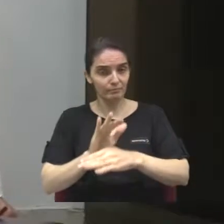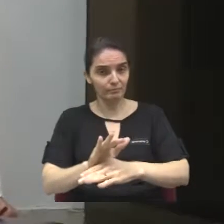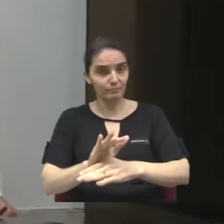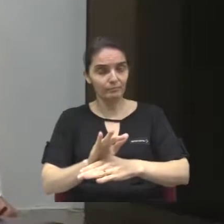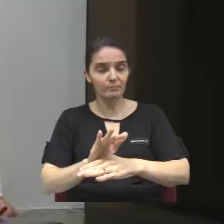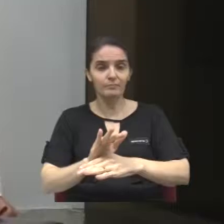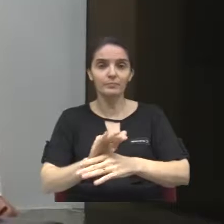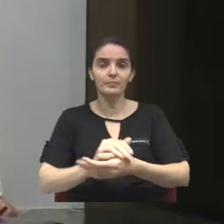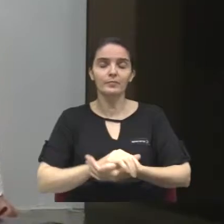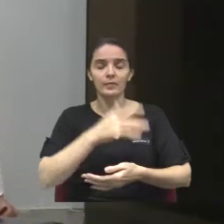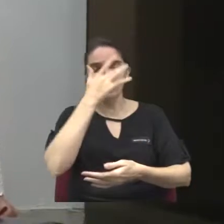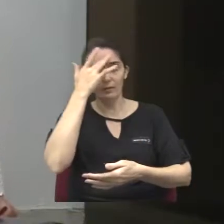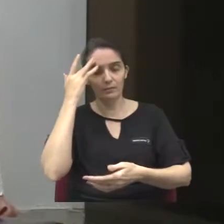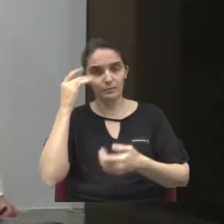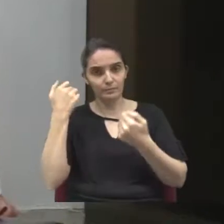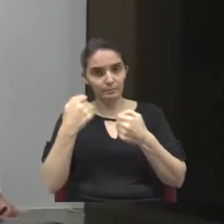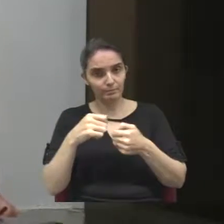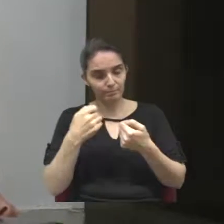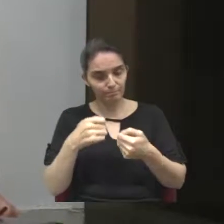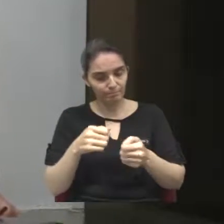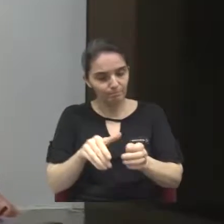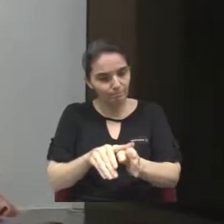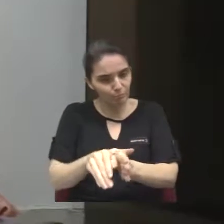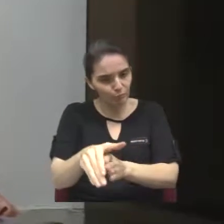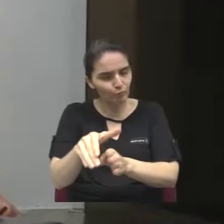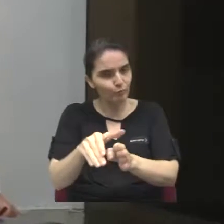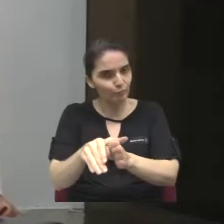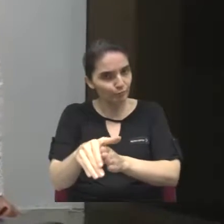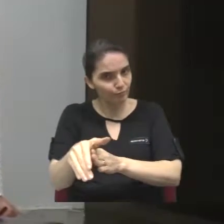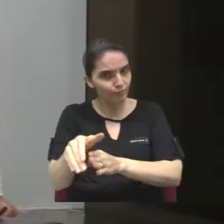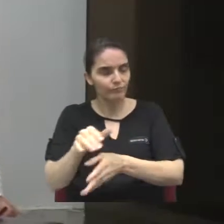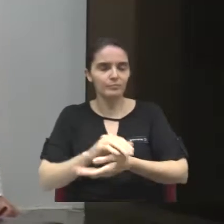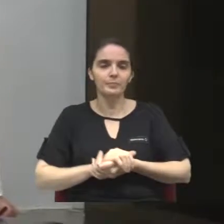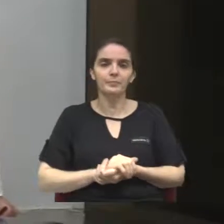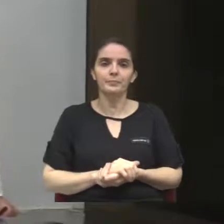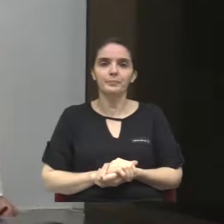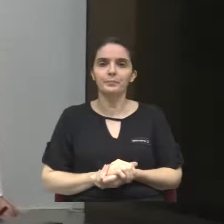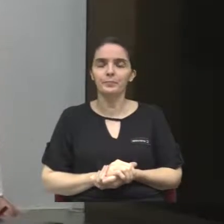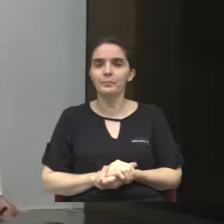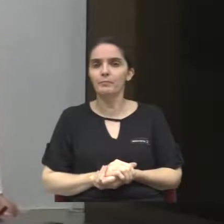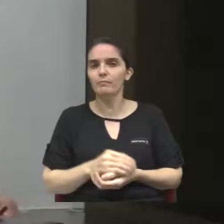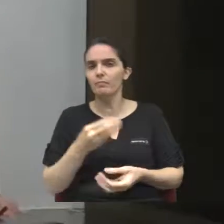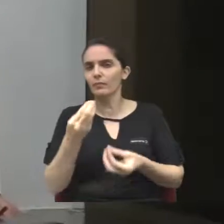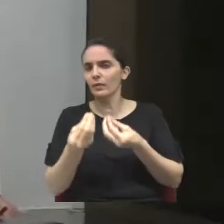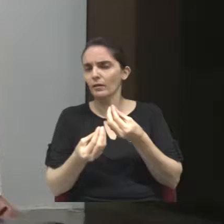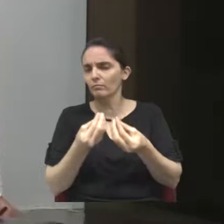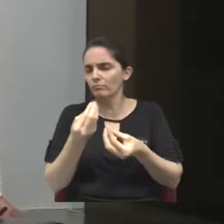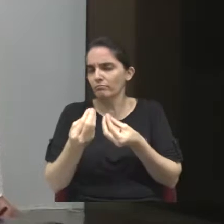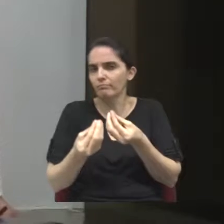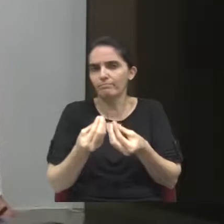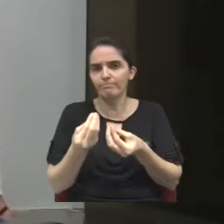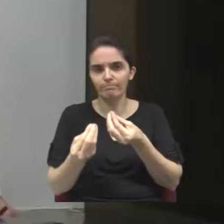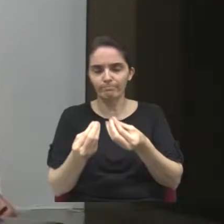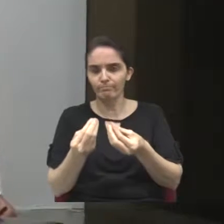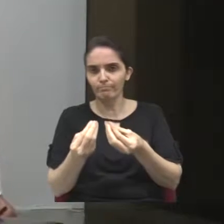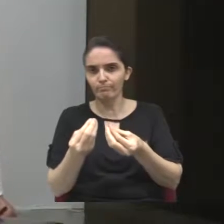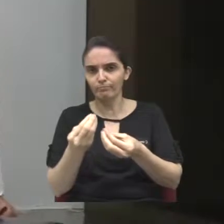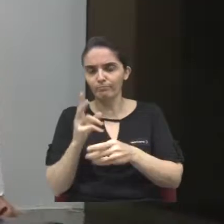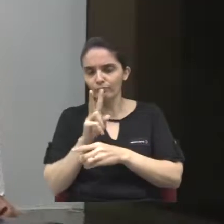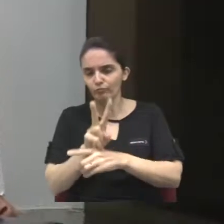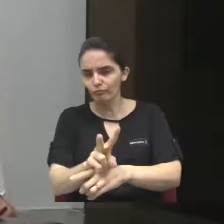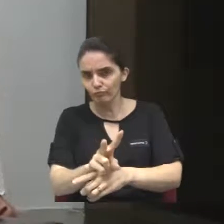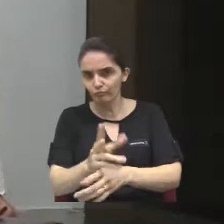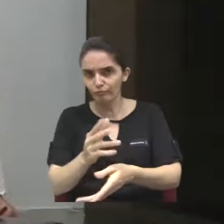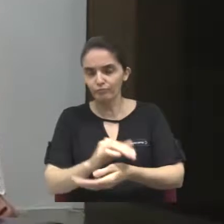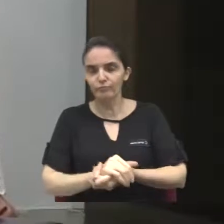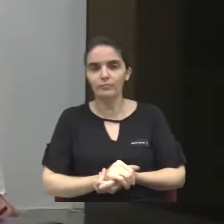precisam de orientação em como tratar, em como entender esse mundo